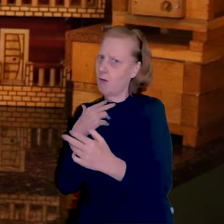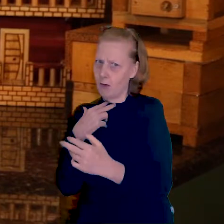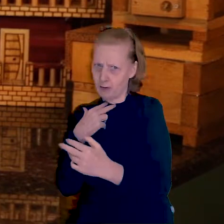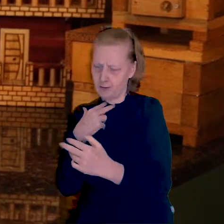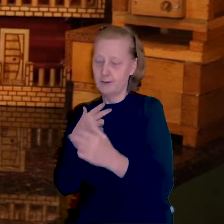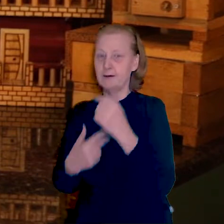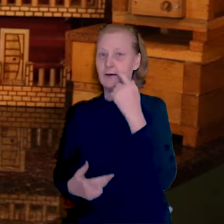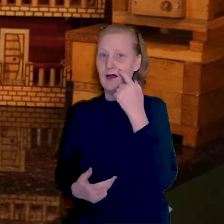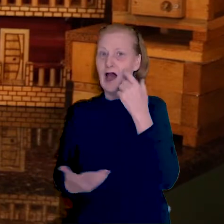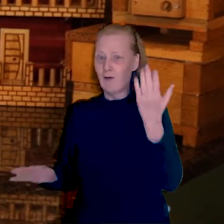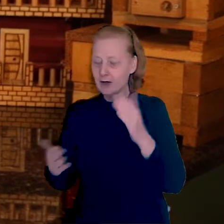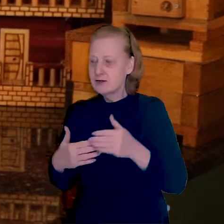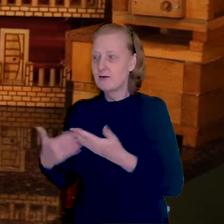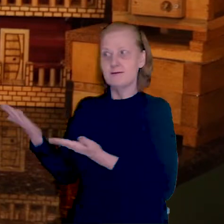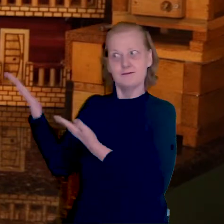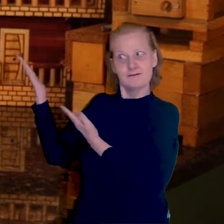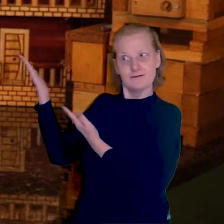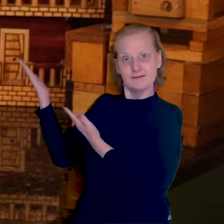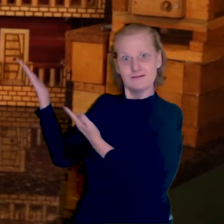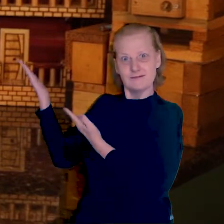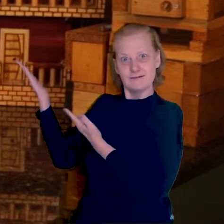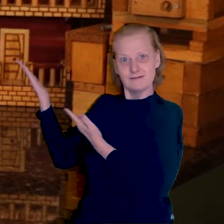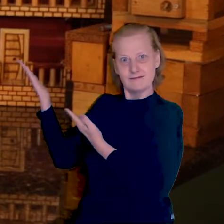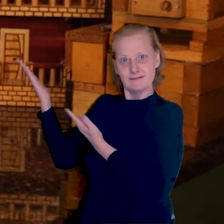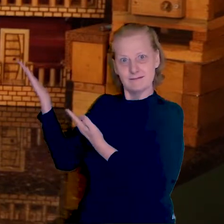isca. Vou mostrar para vocês